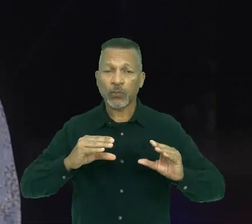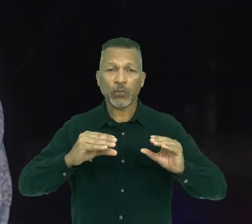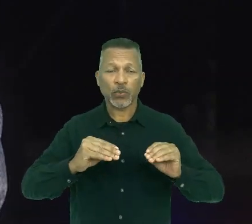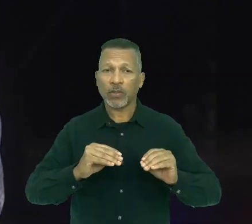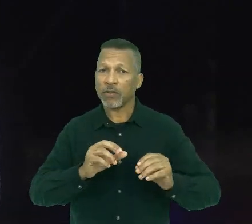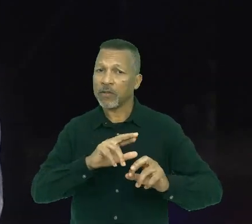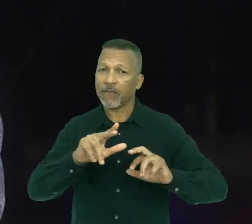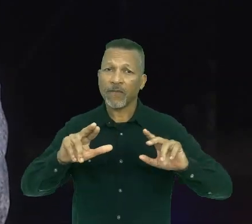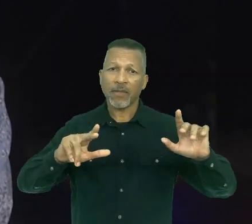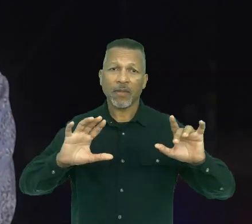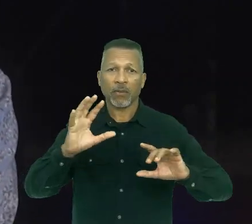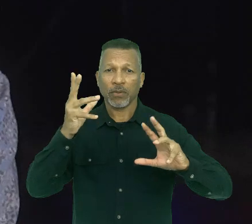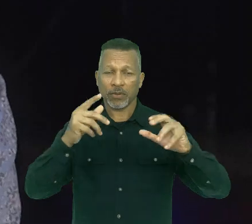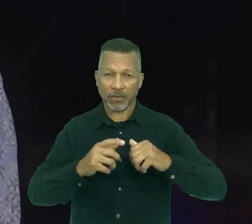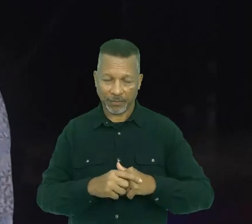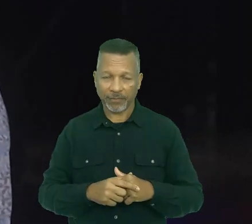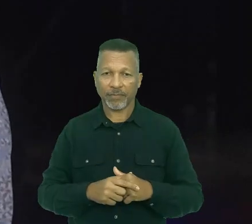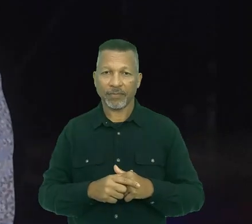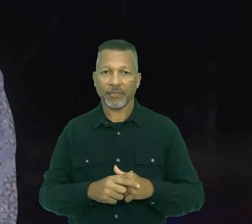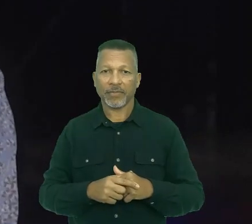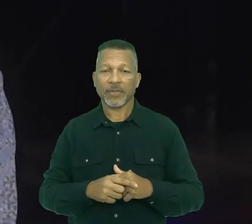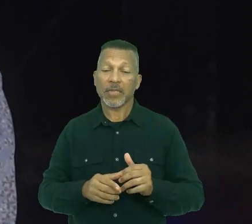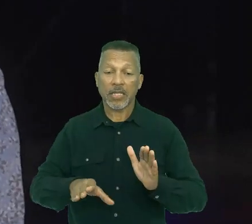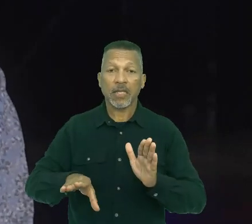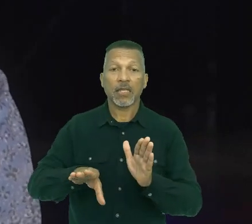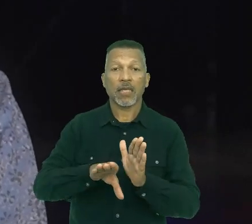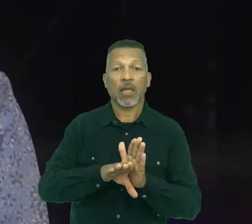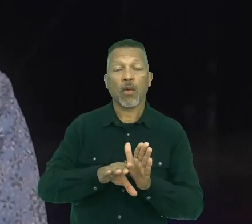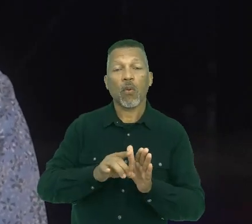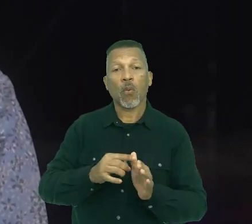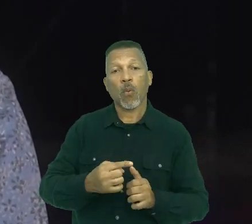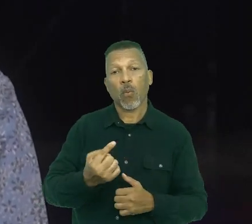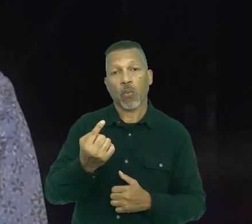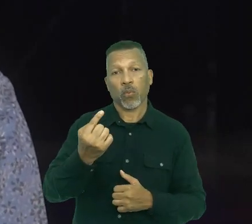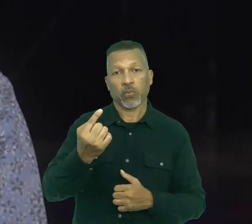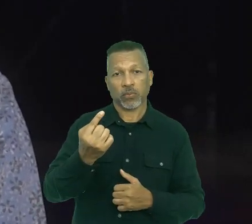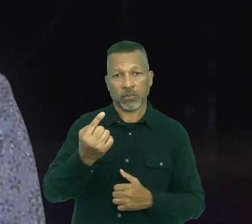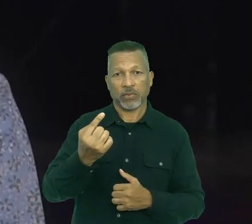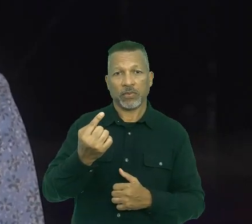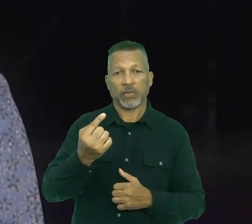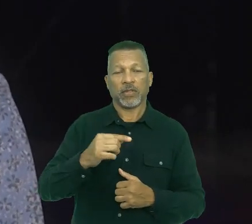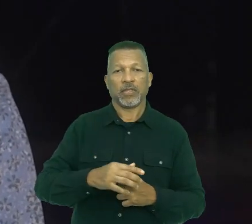coisa bacana. Cheguei aí uma vez no